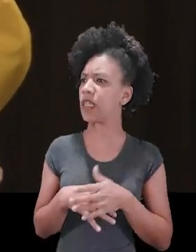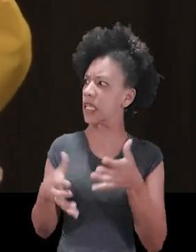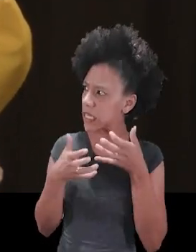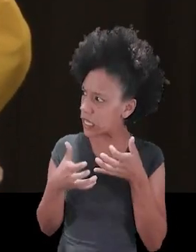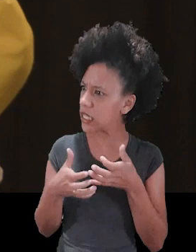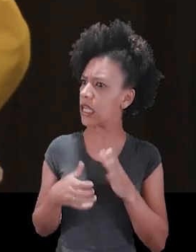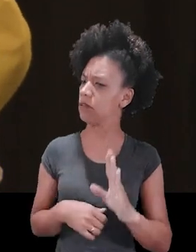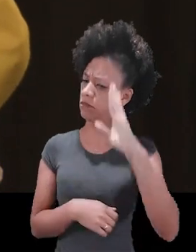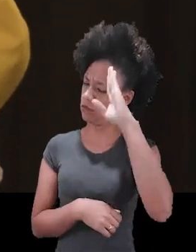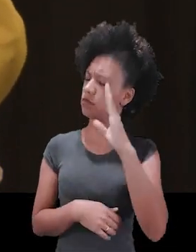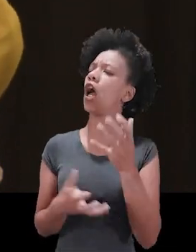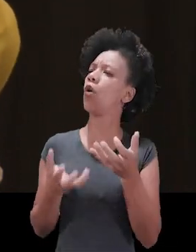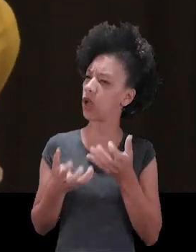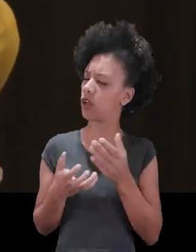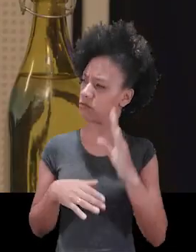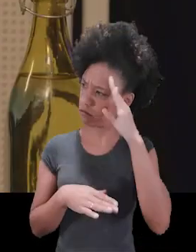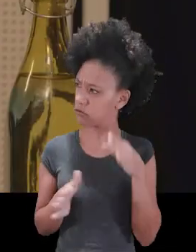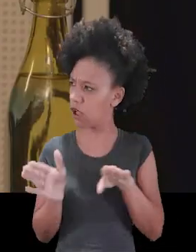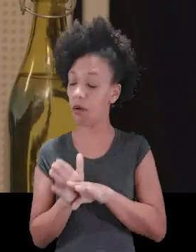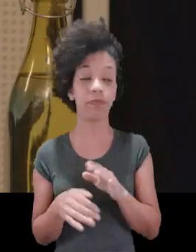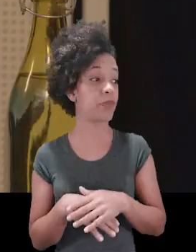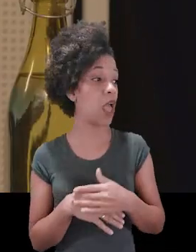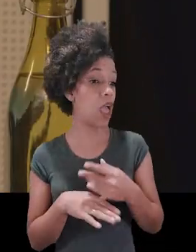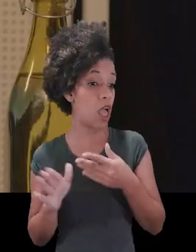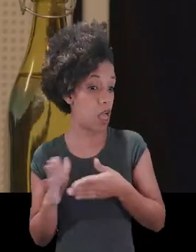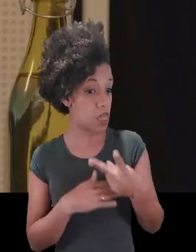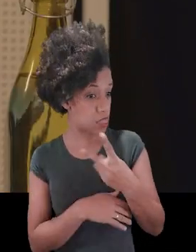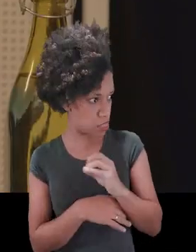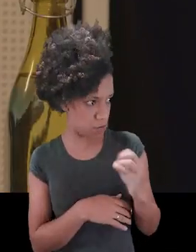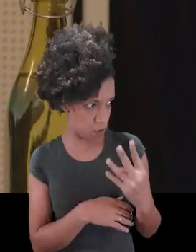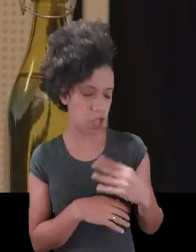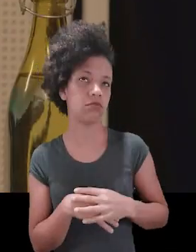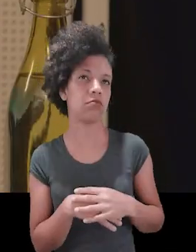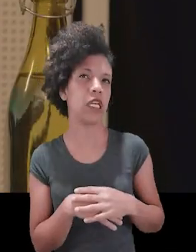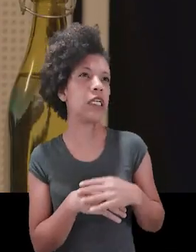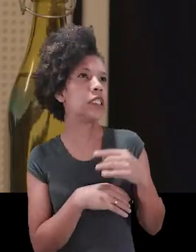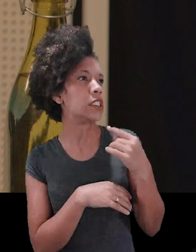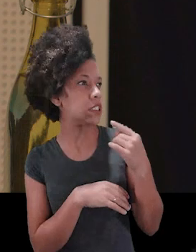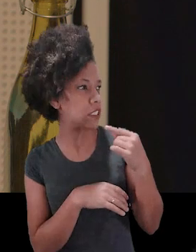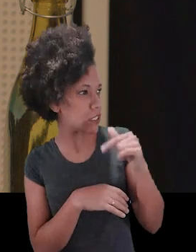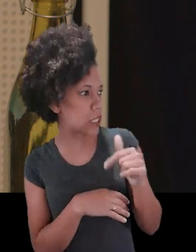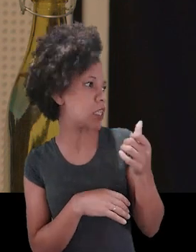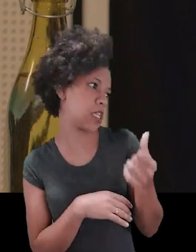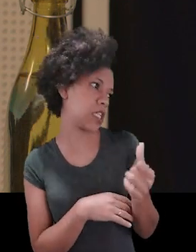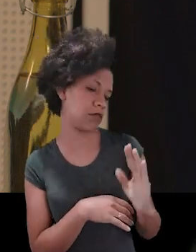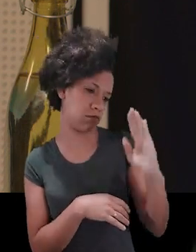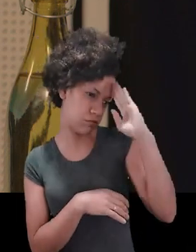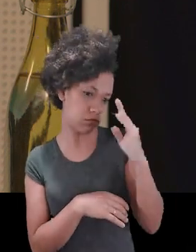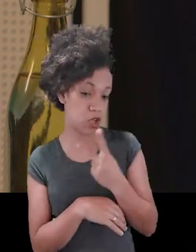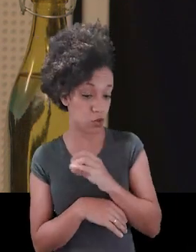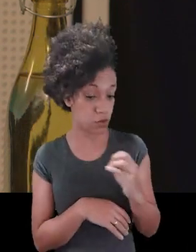foi querendo entrar melhor tipo quero servir o exército no meu ano era entraram 76 no meu no meu recrutamento 2004 em